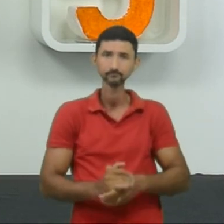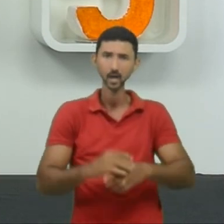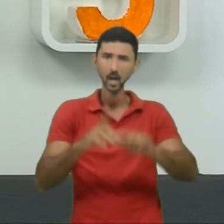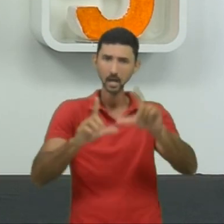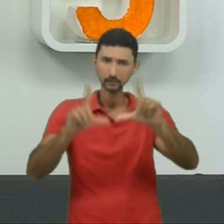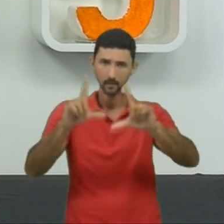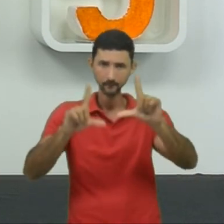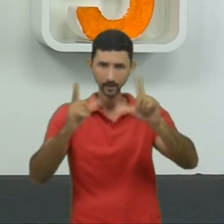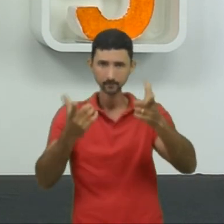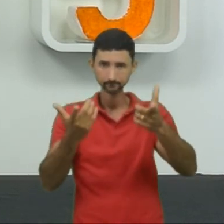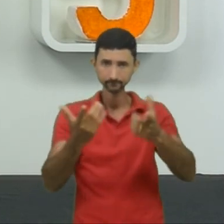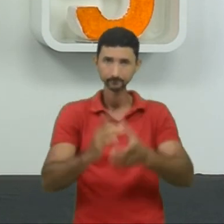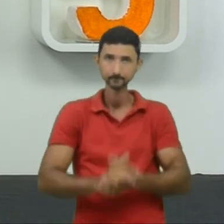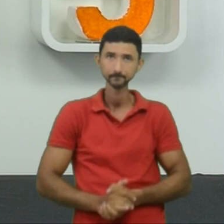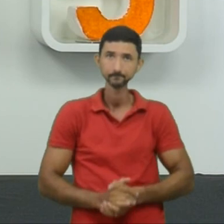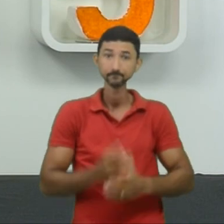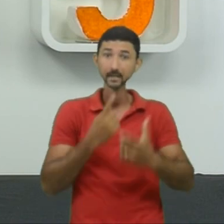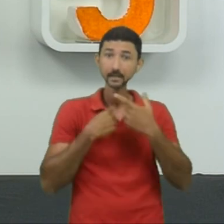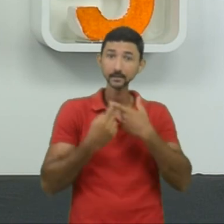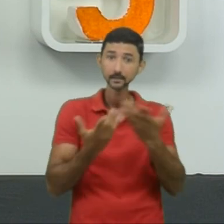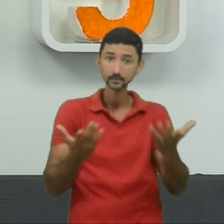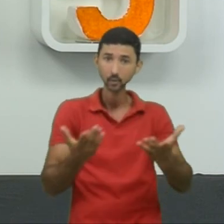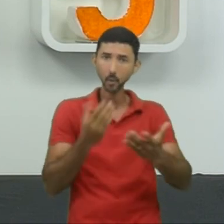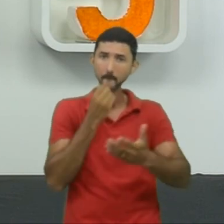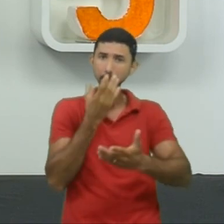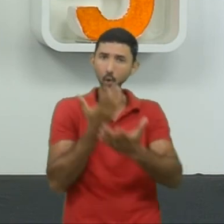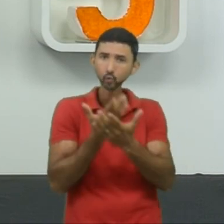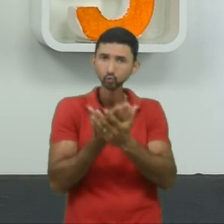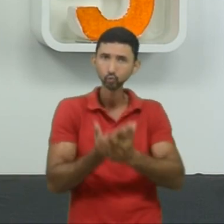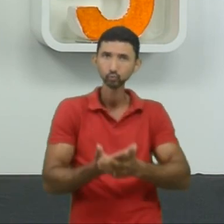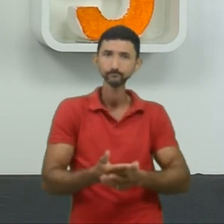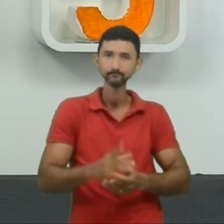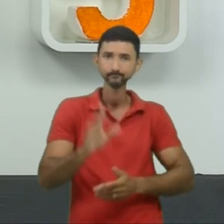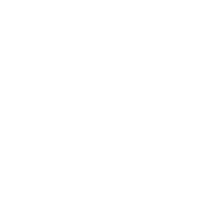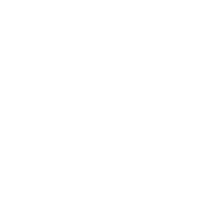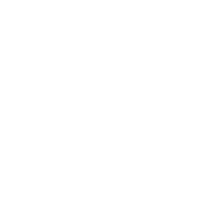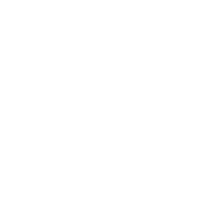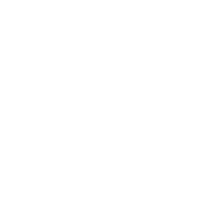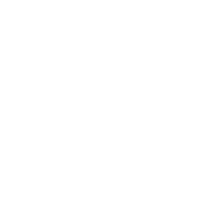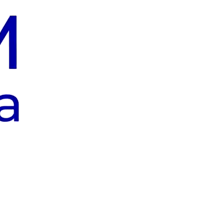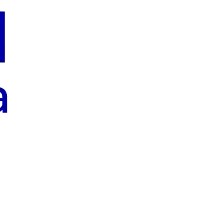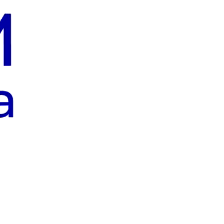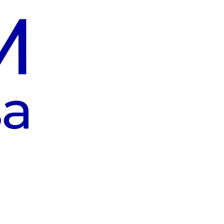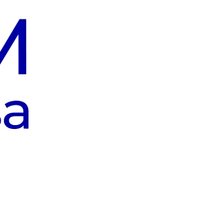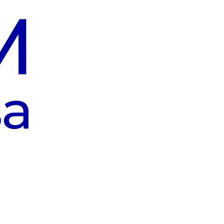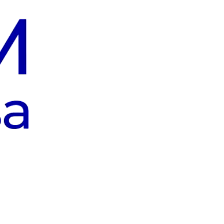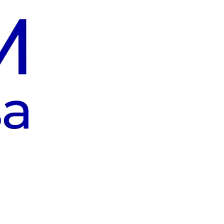remota, e desejamos bons estudos novamente. Até a próxima.